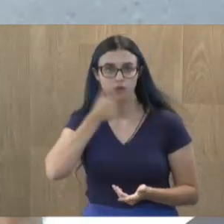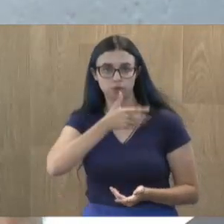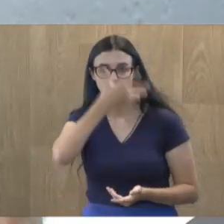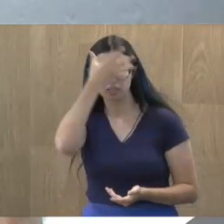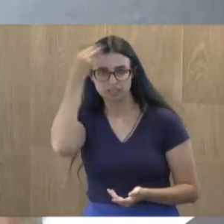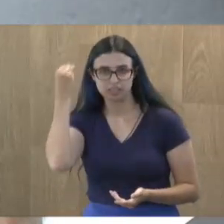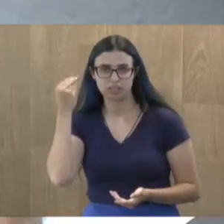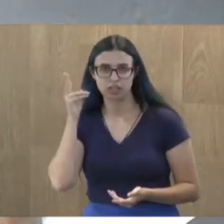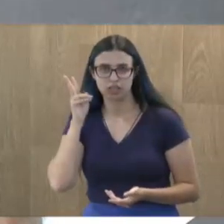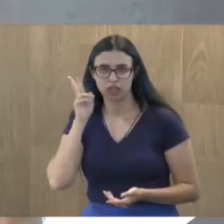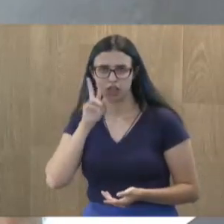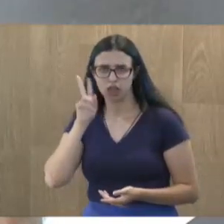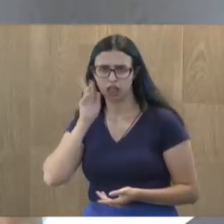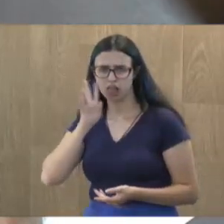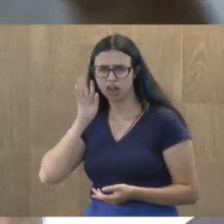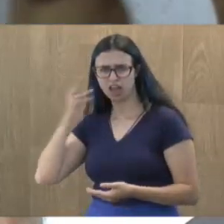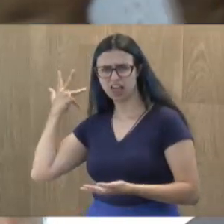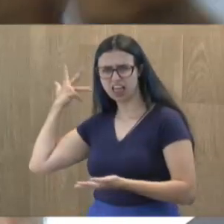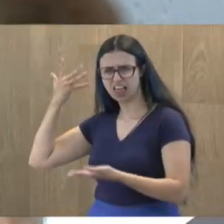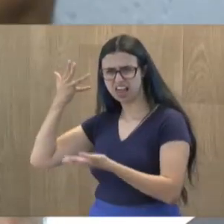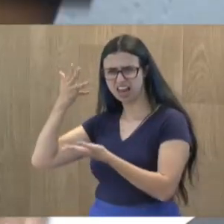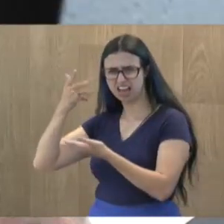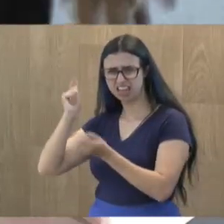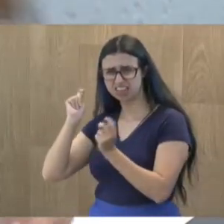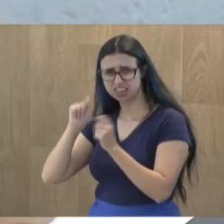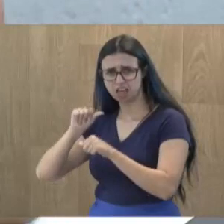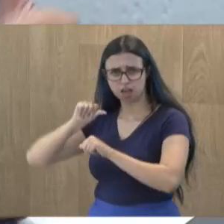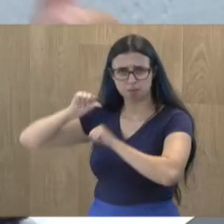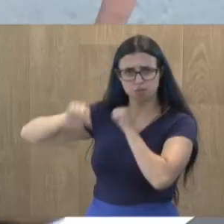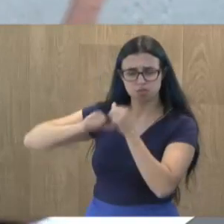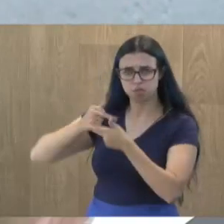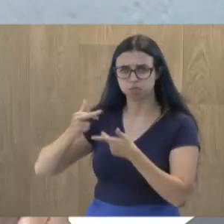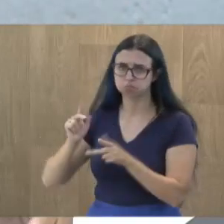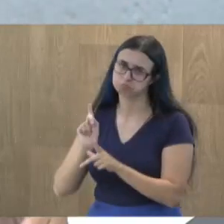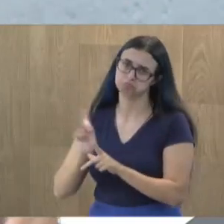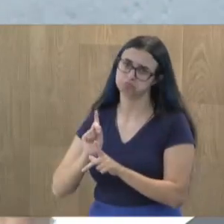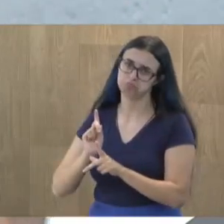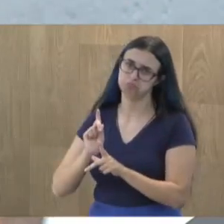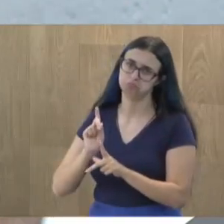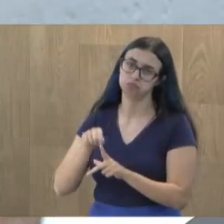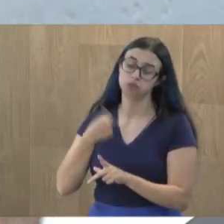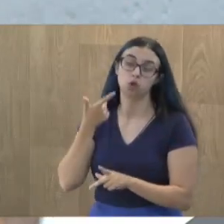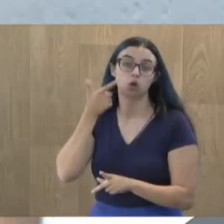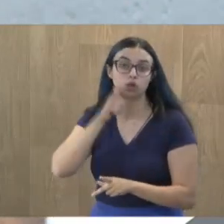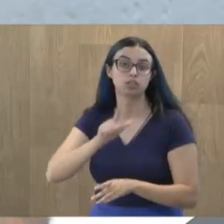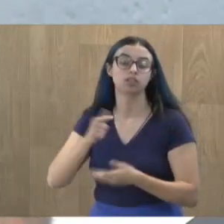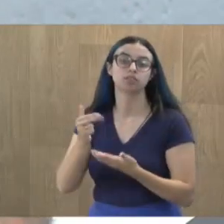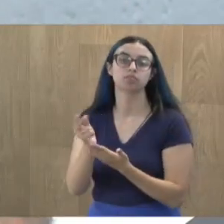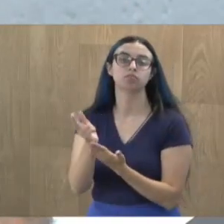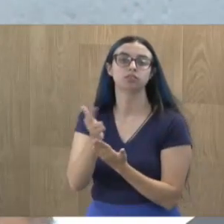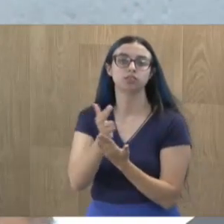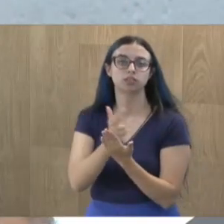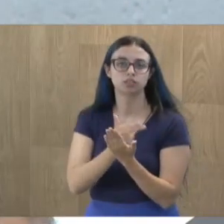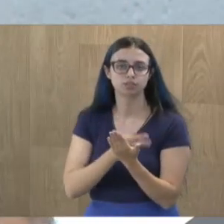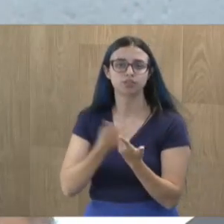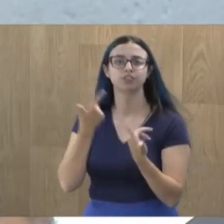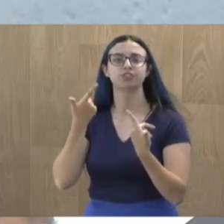uma nova página, acrescenta versículos ali na história. E fui